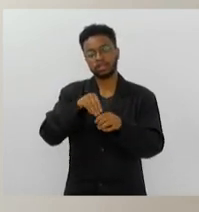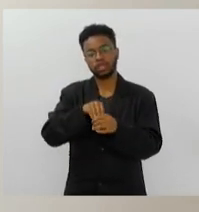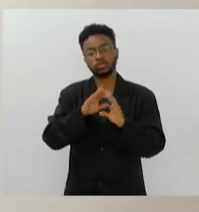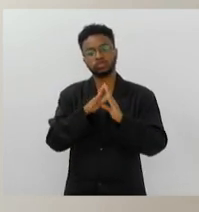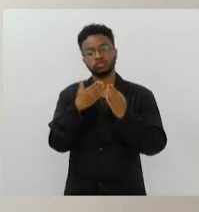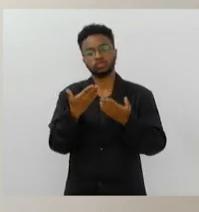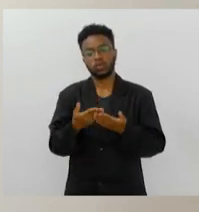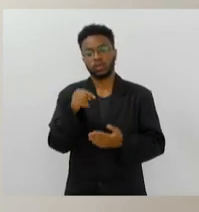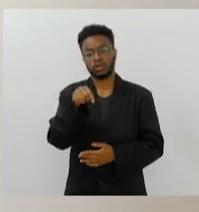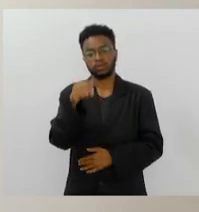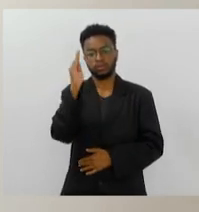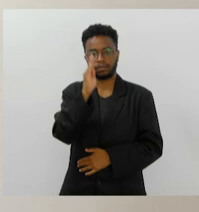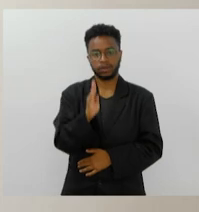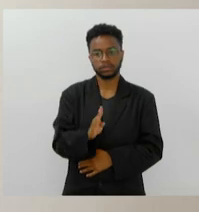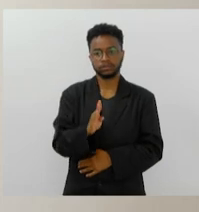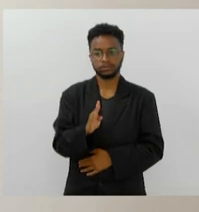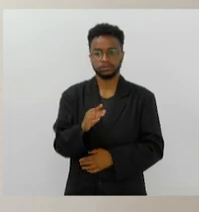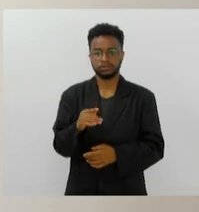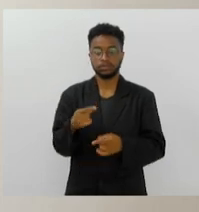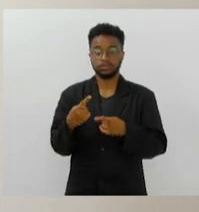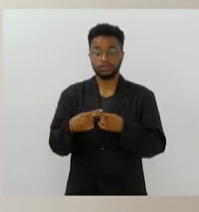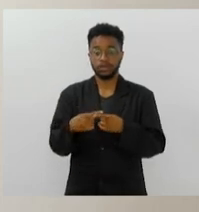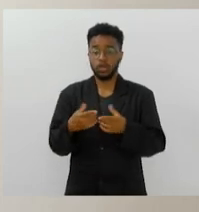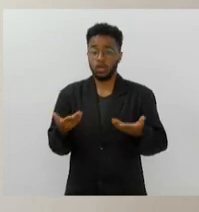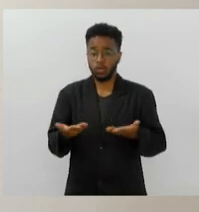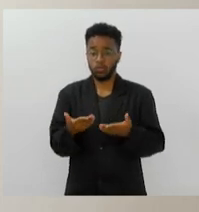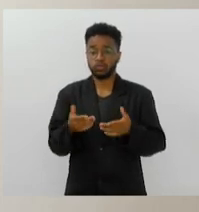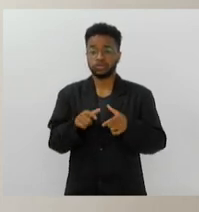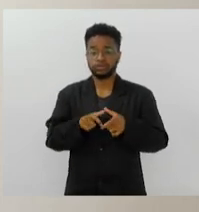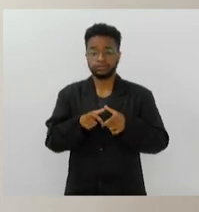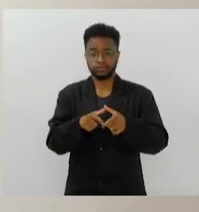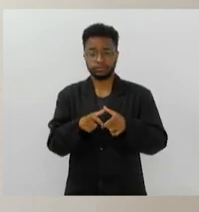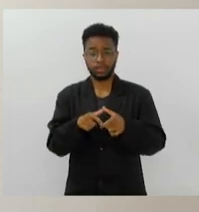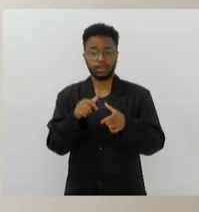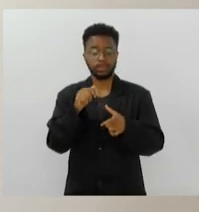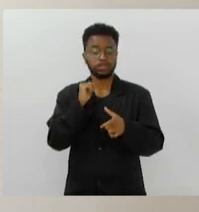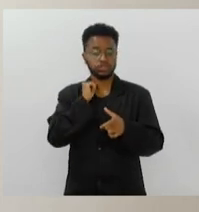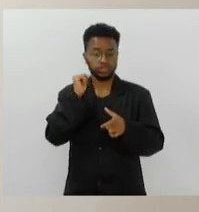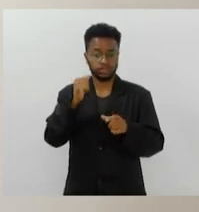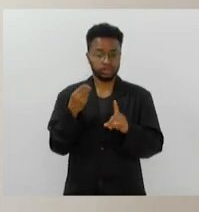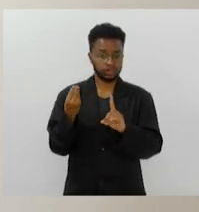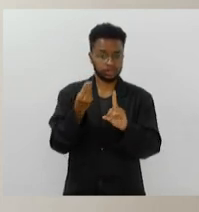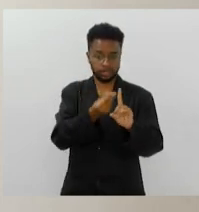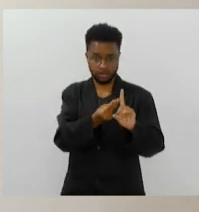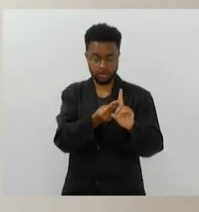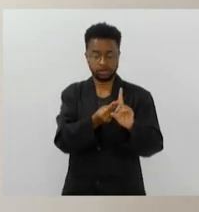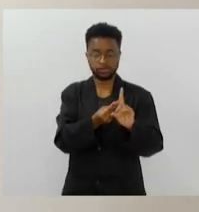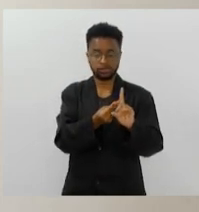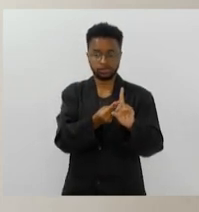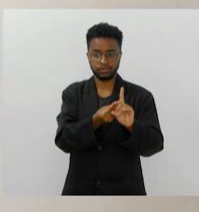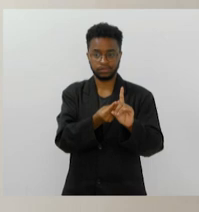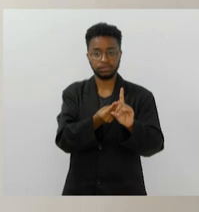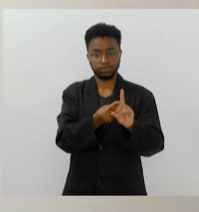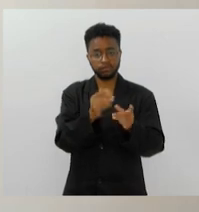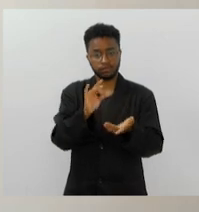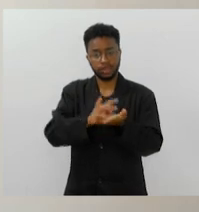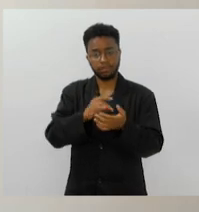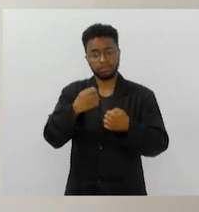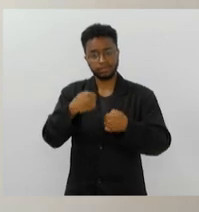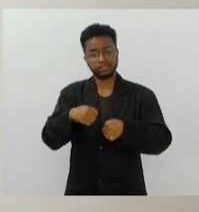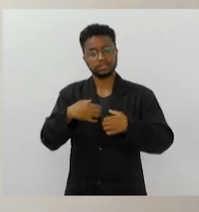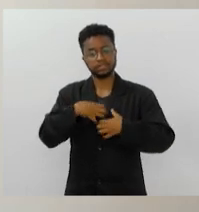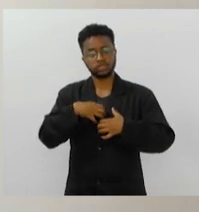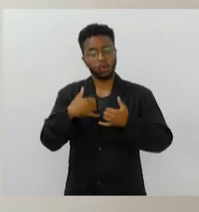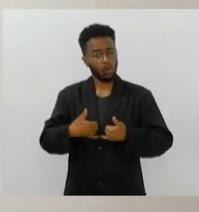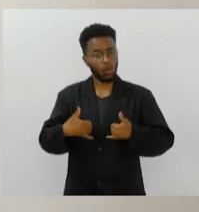nosso país. A entrega da medalha Tiradentes ao senhor Orlandino, deputado Chico Machado, deve ser motivo de orgulho para esta